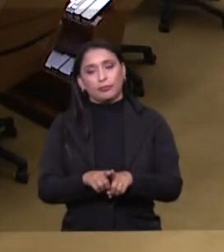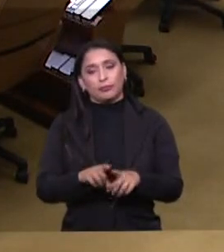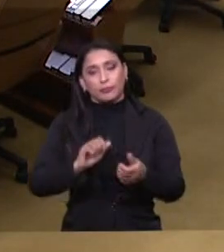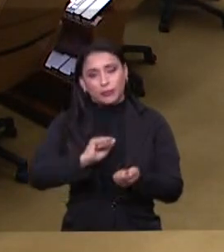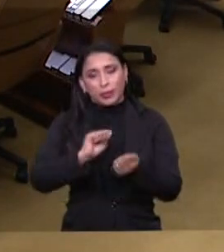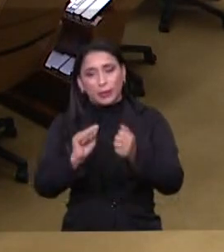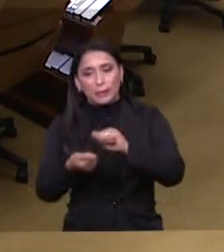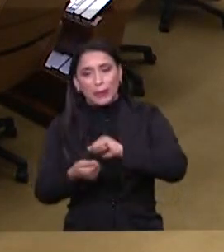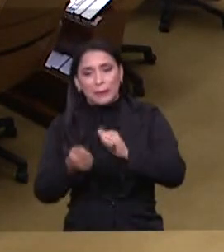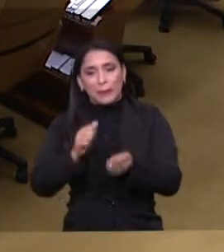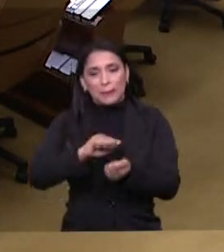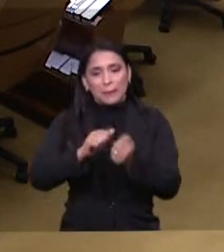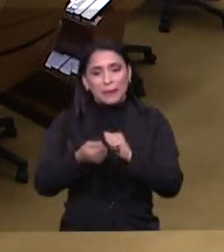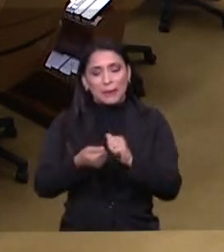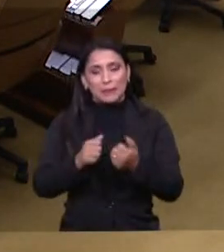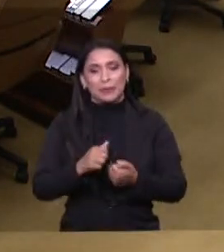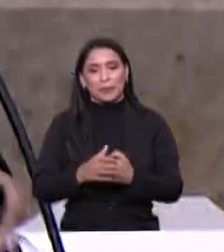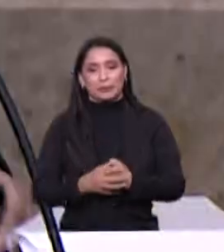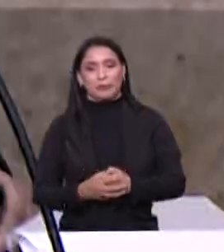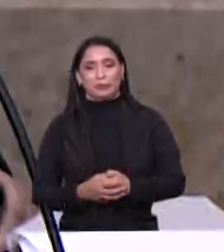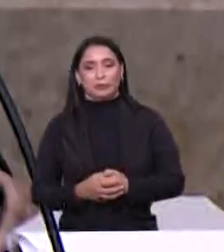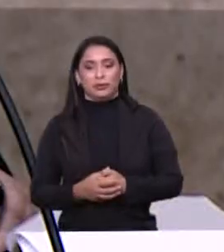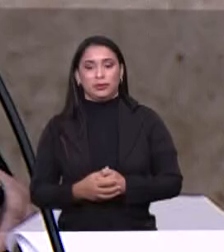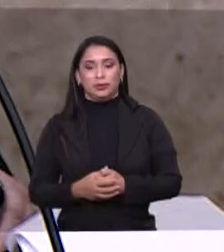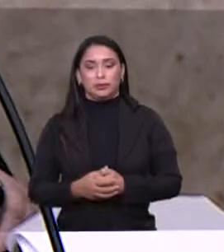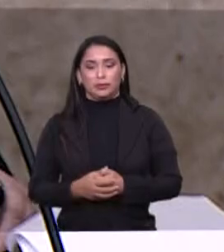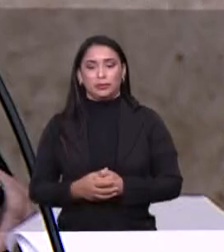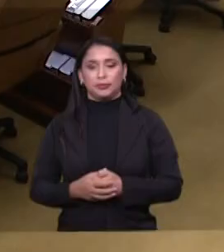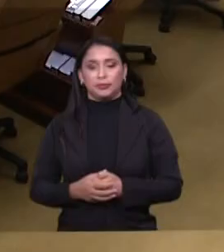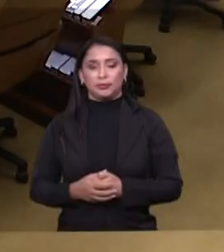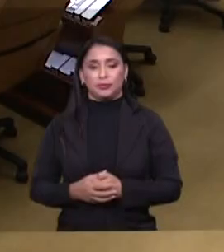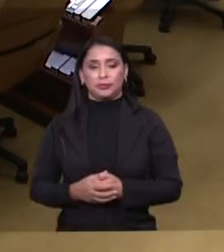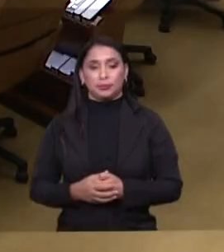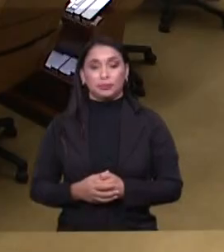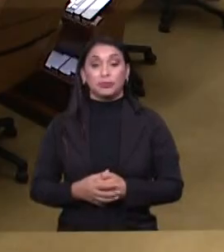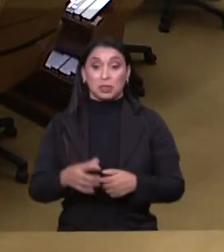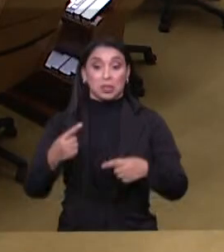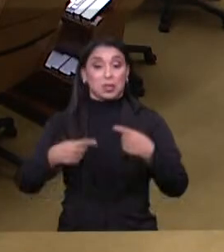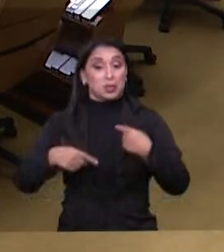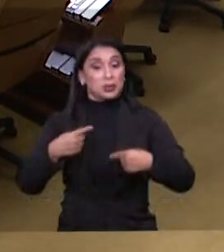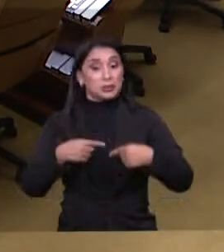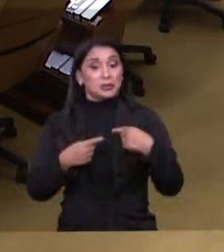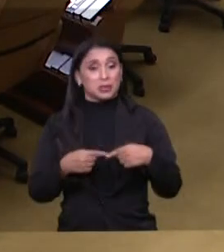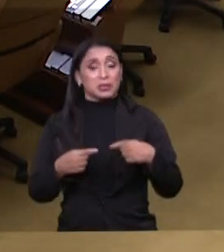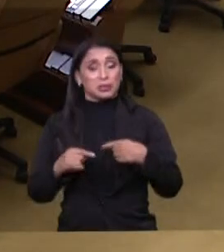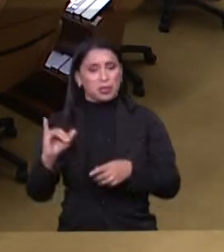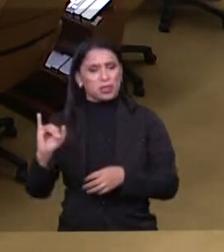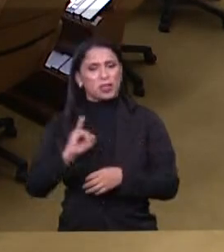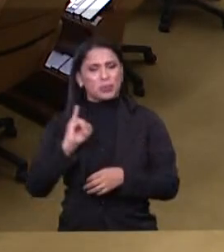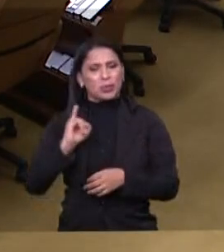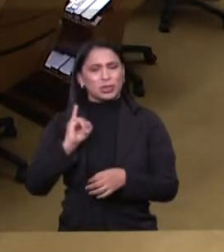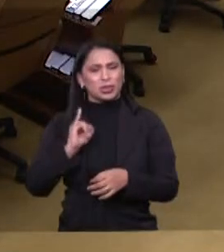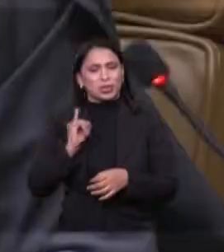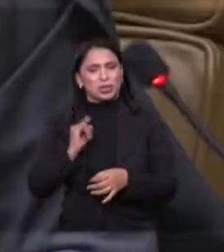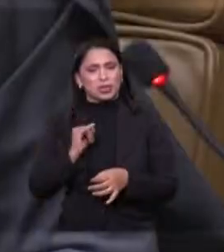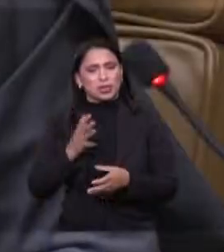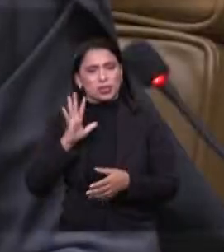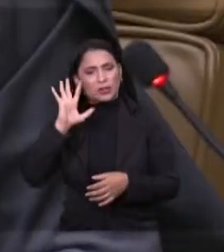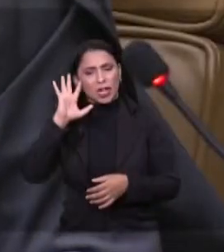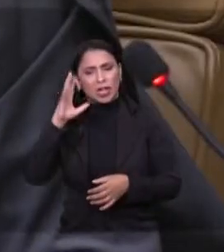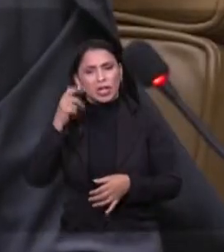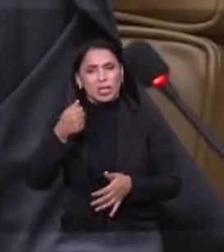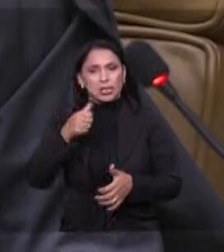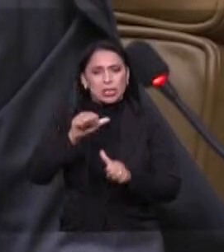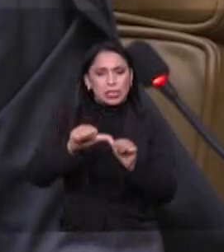está devolvendo, a gente vê. É que realmente o debate faz com que a nossa decisão